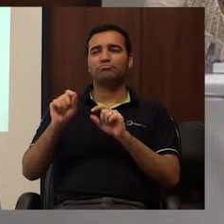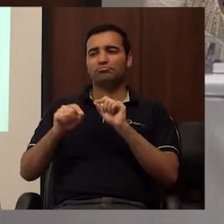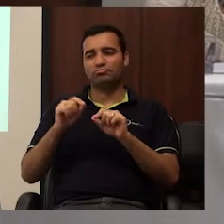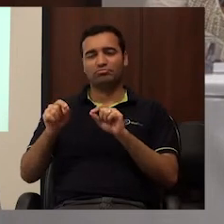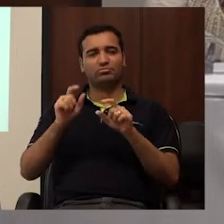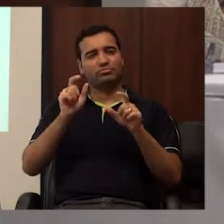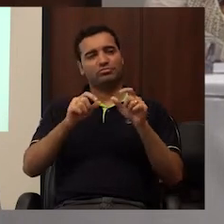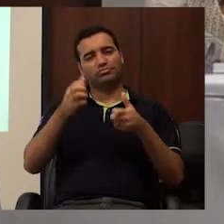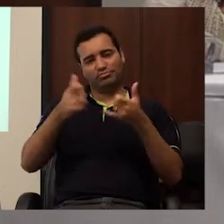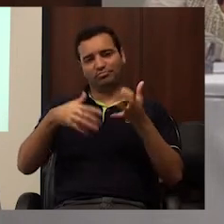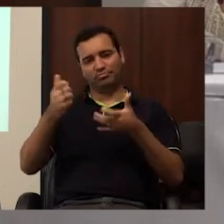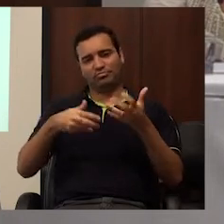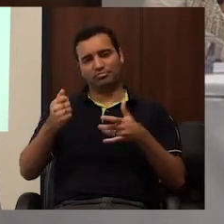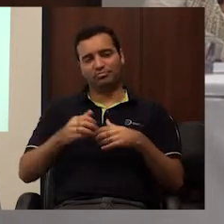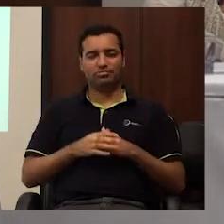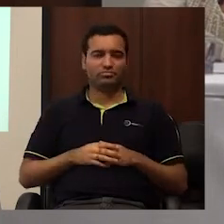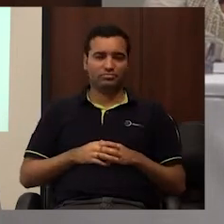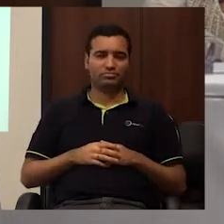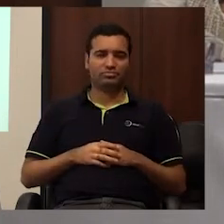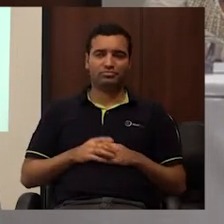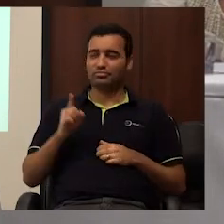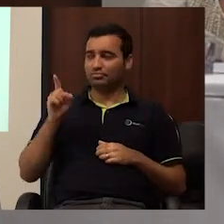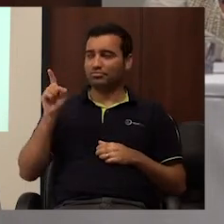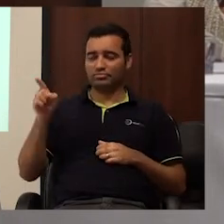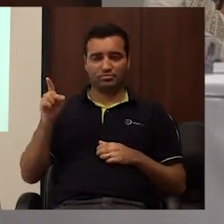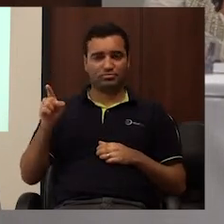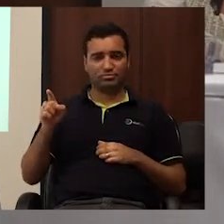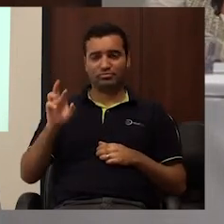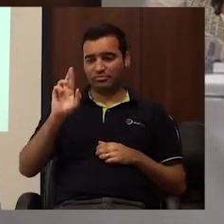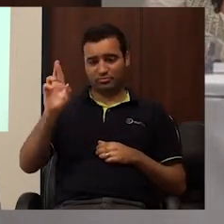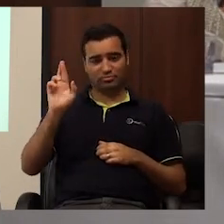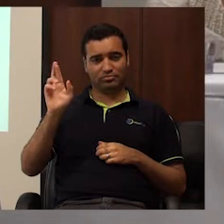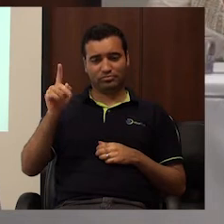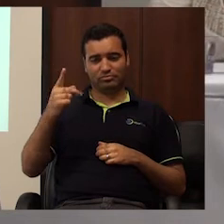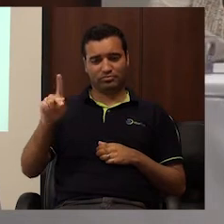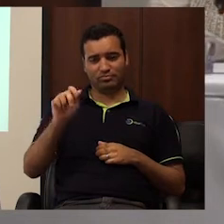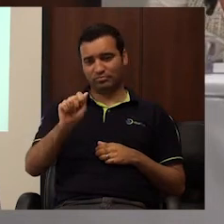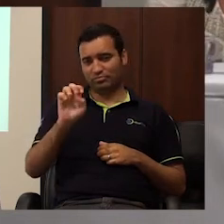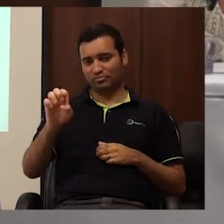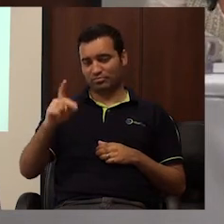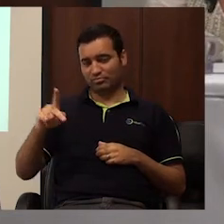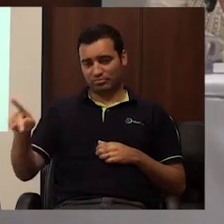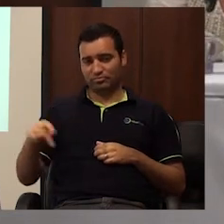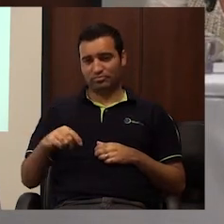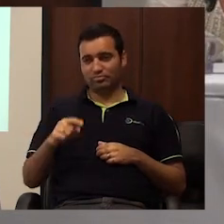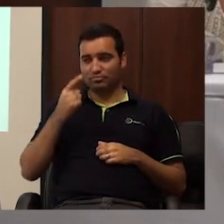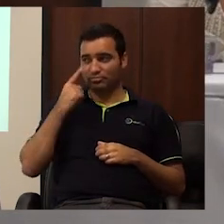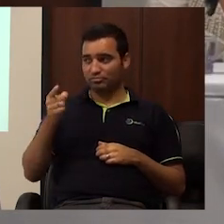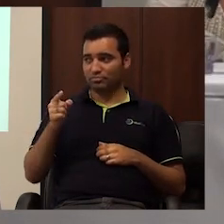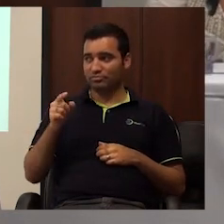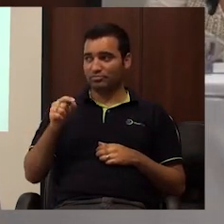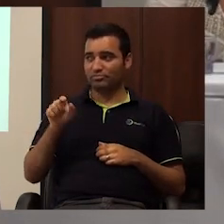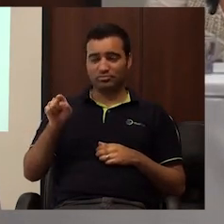essa resolução traz, é a atribuição do professor de AEE. E aí, vendo as atribuições do professor de